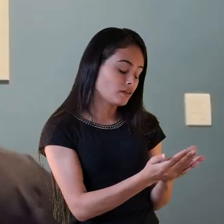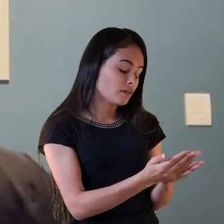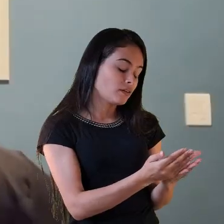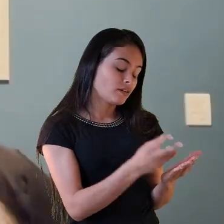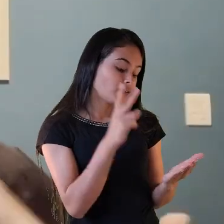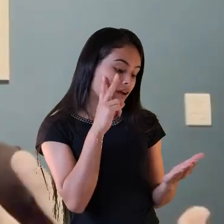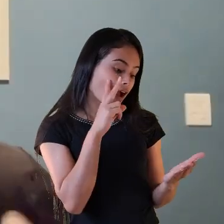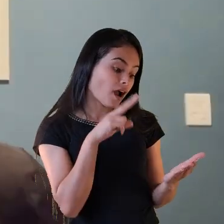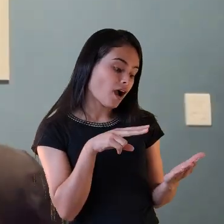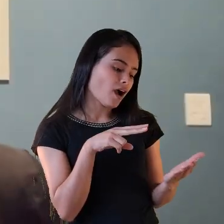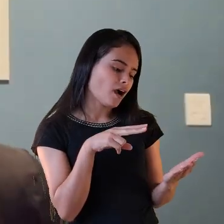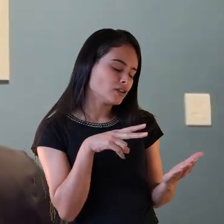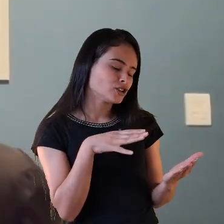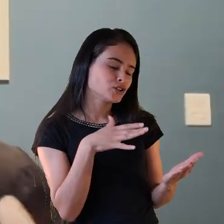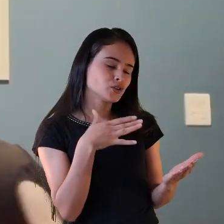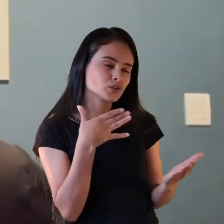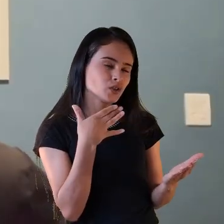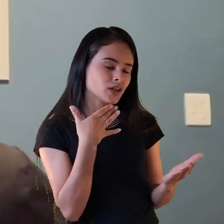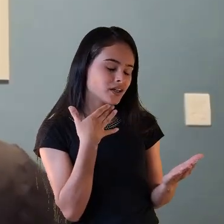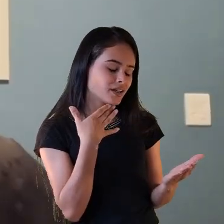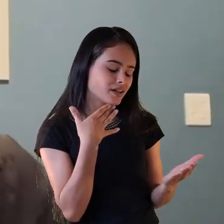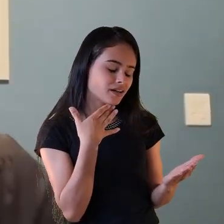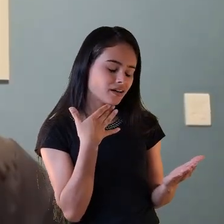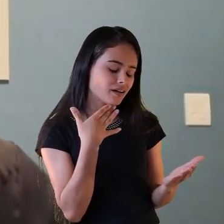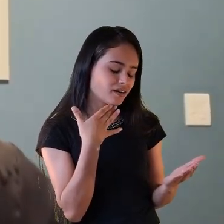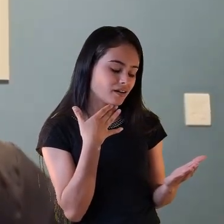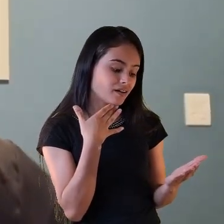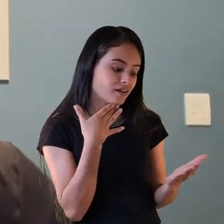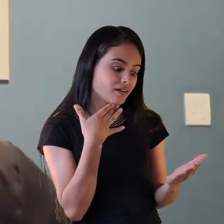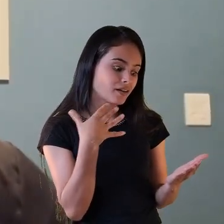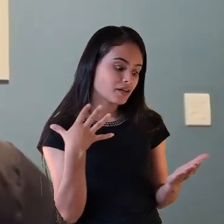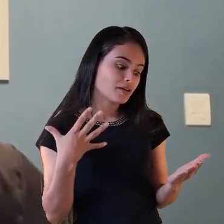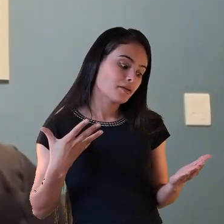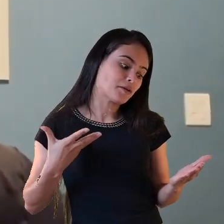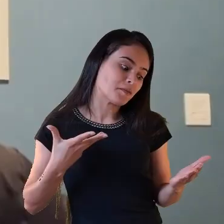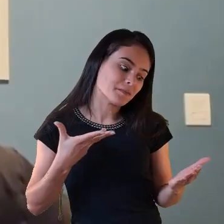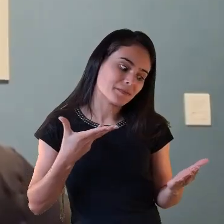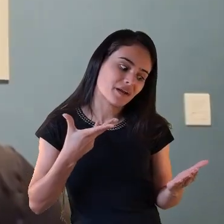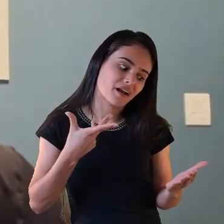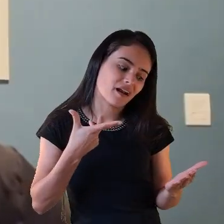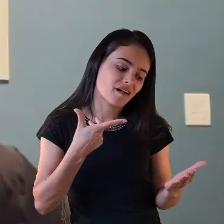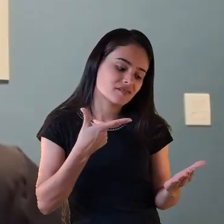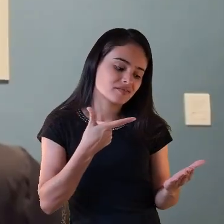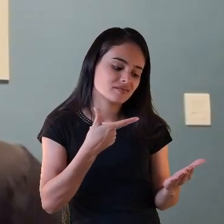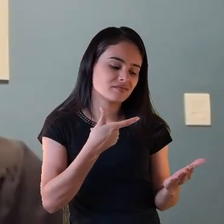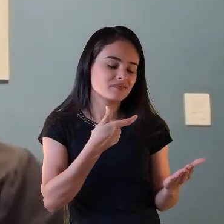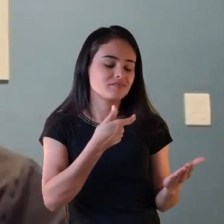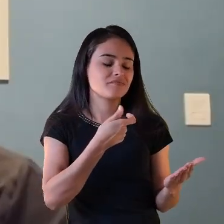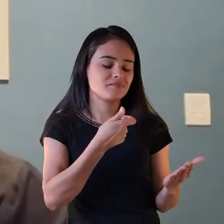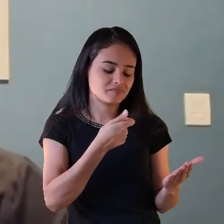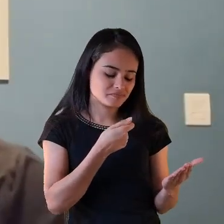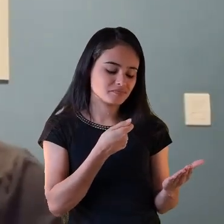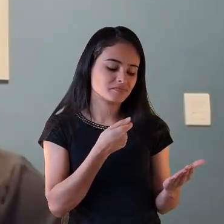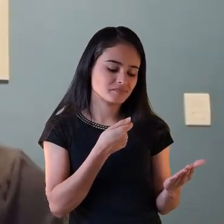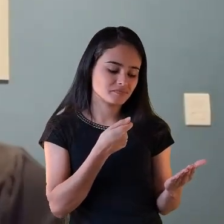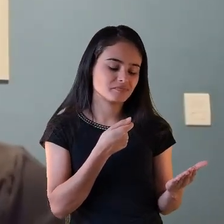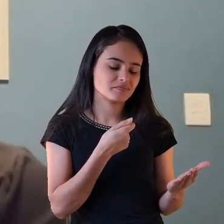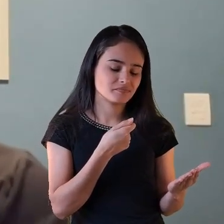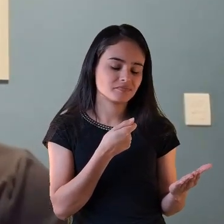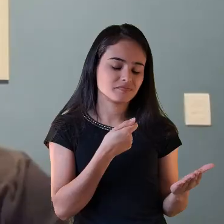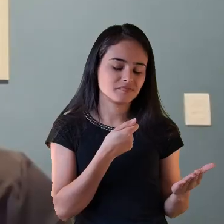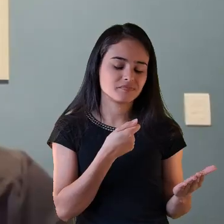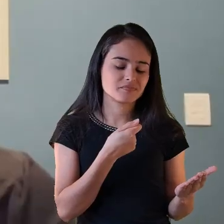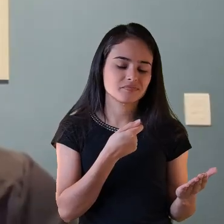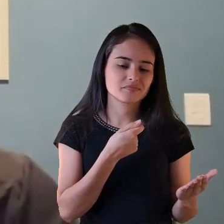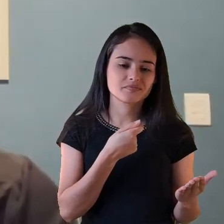possibilidade de mergulhar. Eu sou mais da linguagem escrita mesmo do que falada. O próprio podcast, ele parte